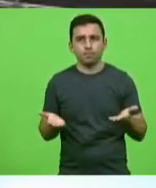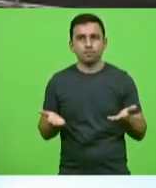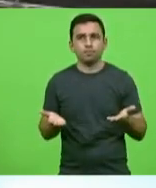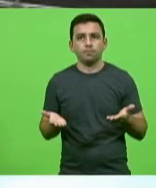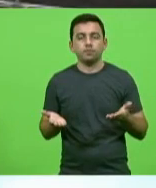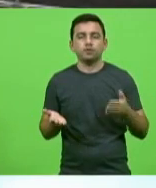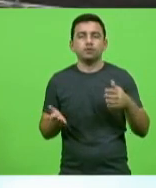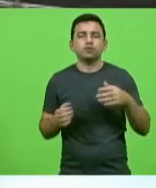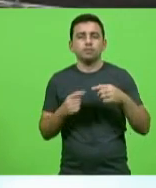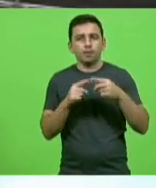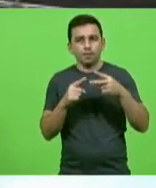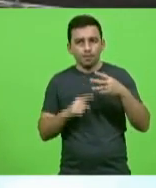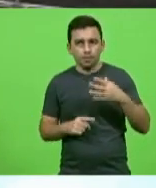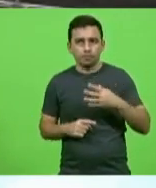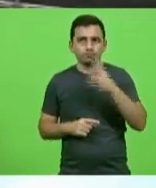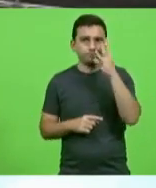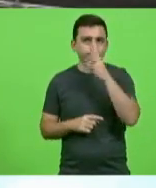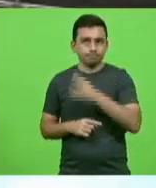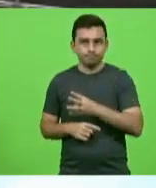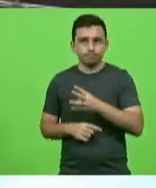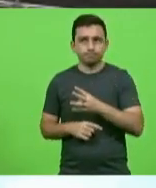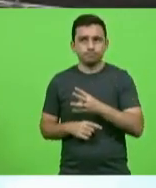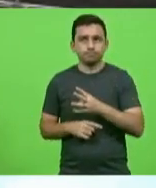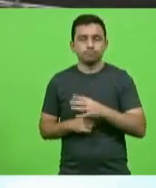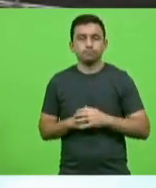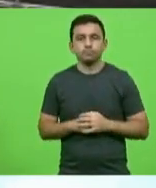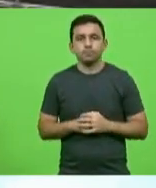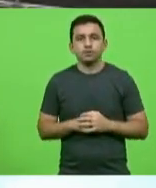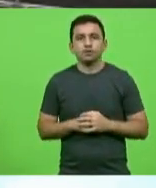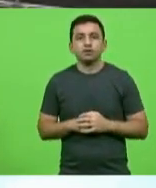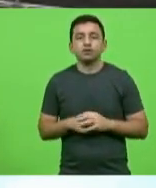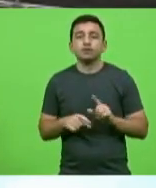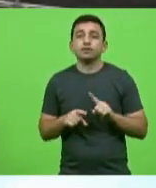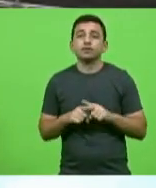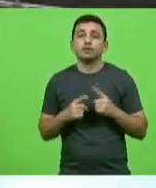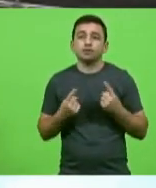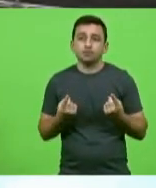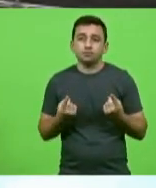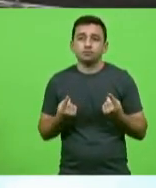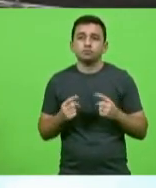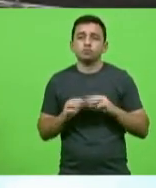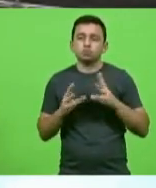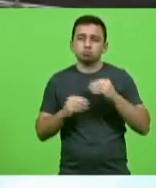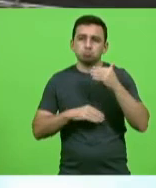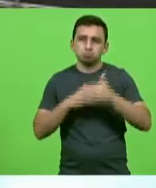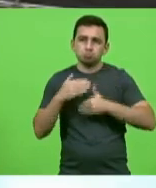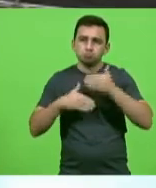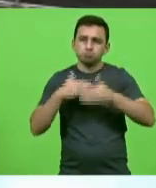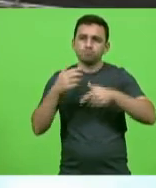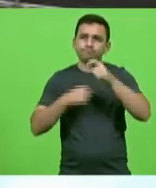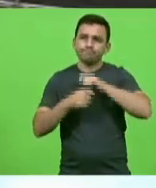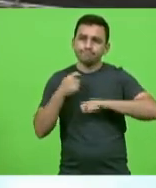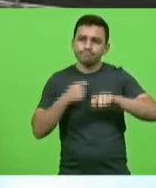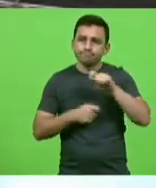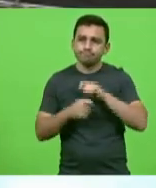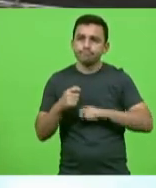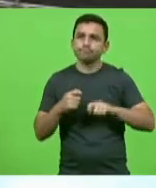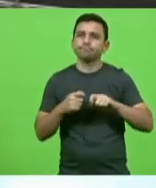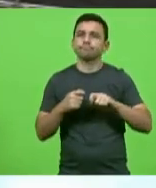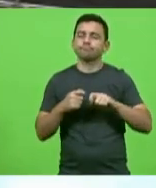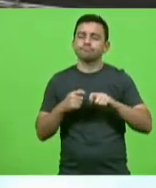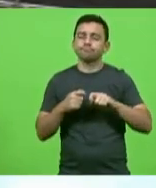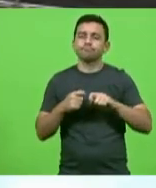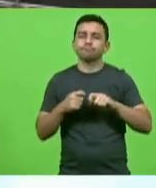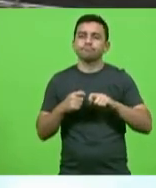fracionados pontos acusatórios que sou virgem deste modo em prol do desenvolvimento econômico da